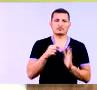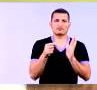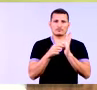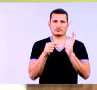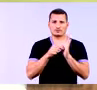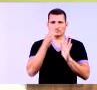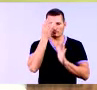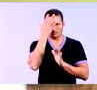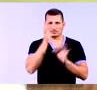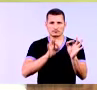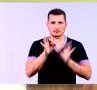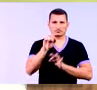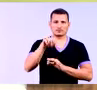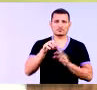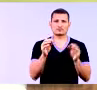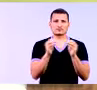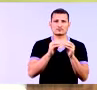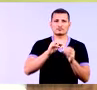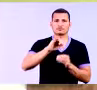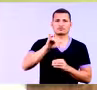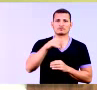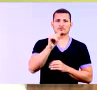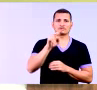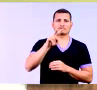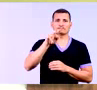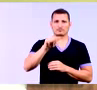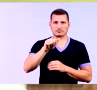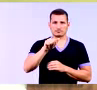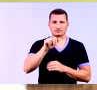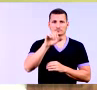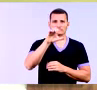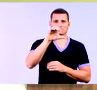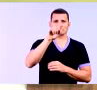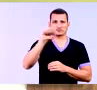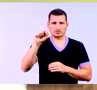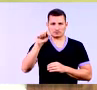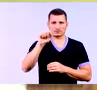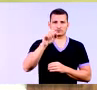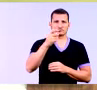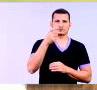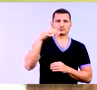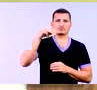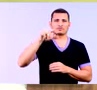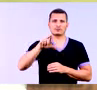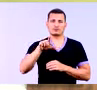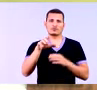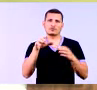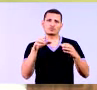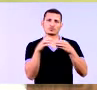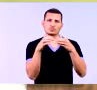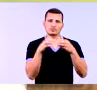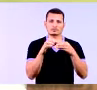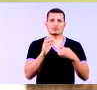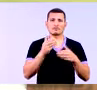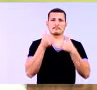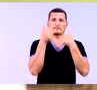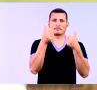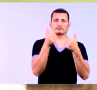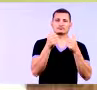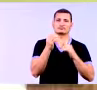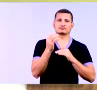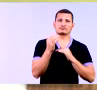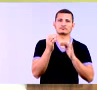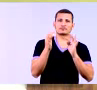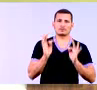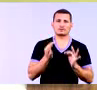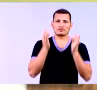Ela é a junção do JavaScript, CSS e XML, agrupando o que tem de melhor nessas tecnologias. Também o Gilmar